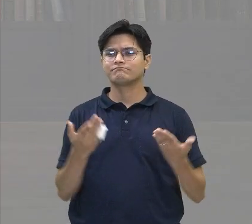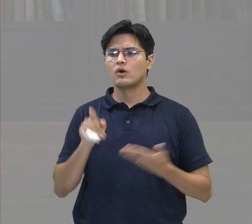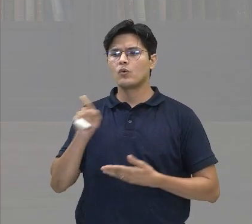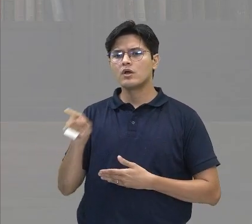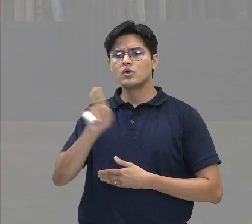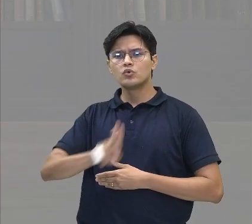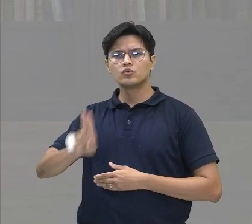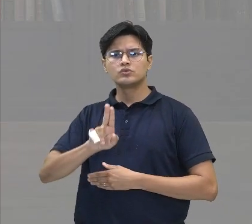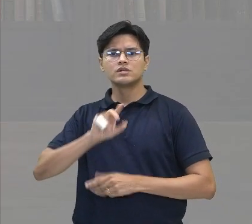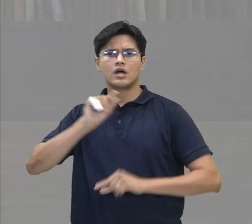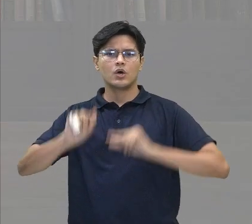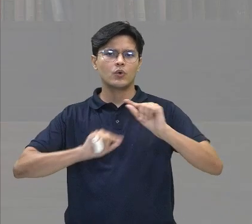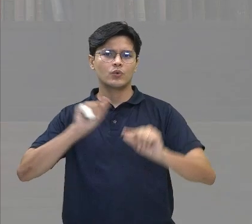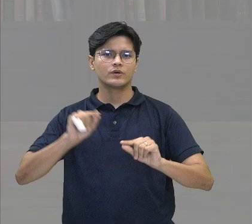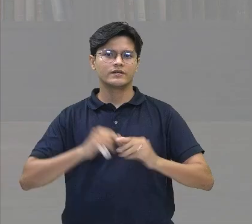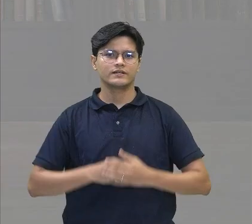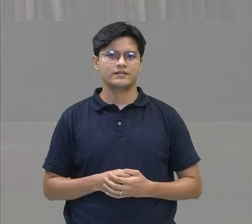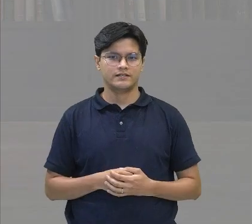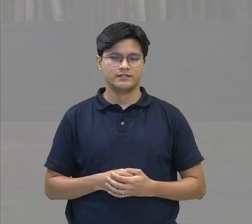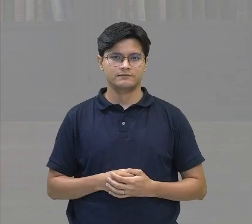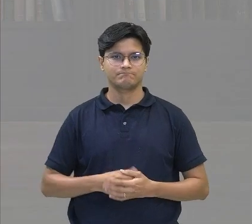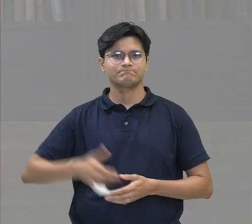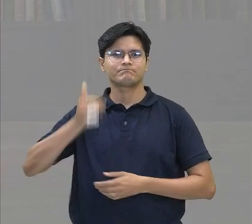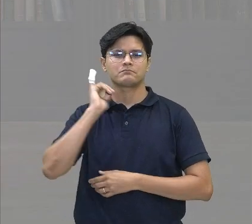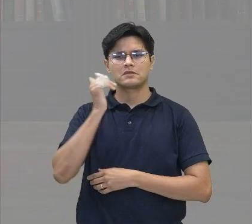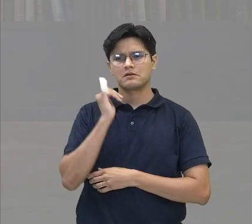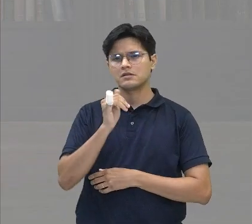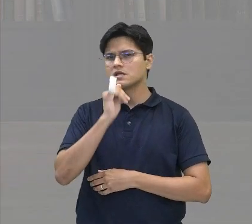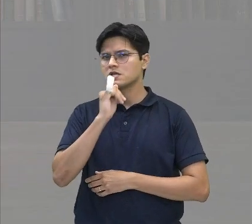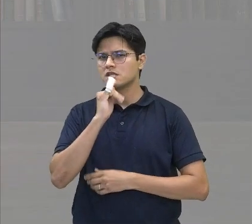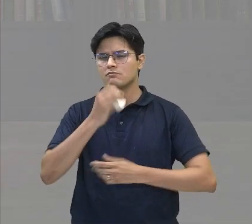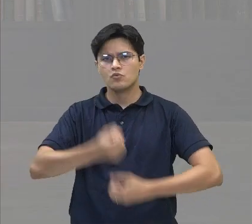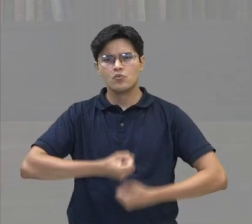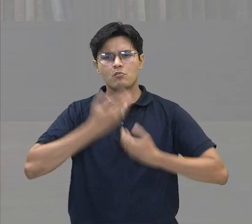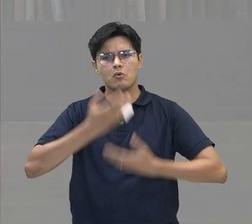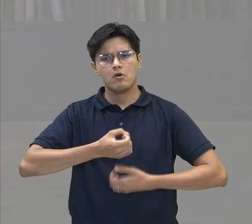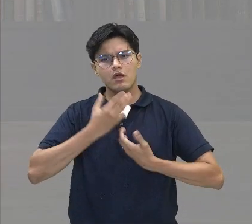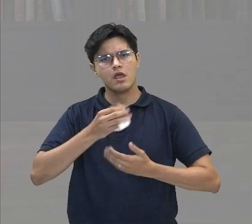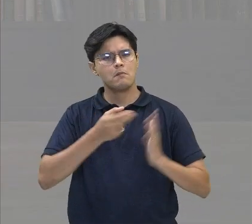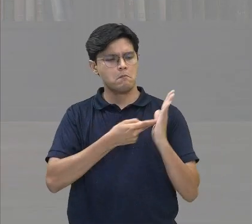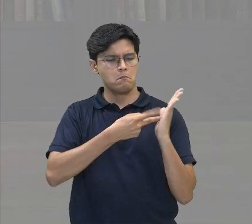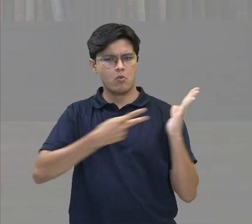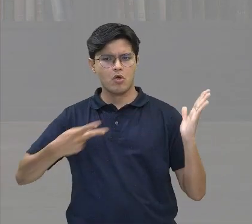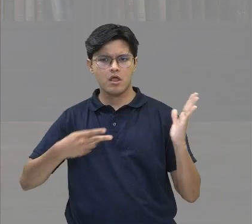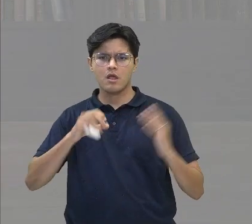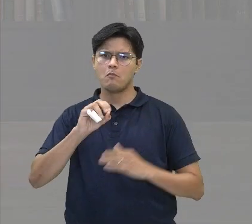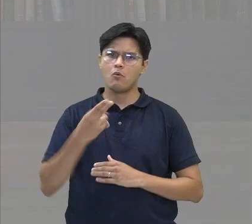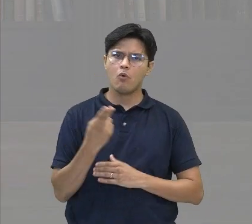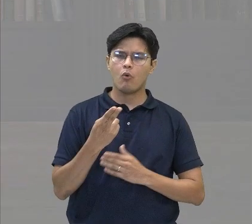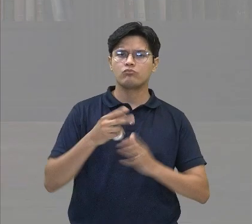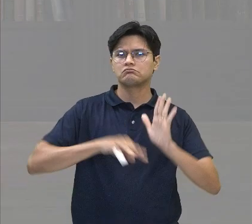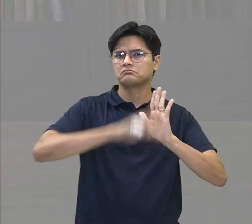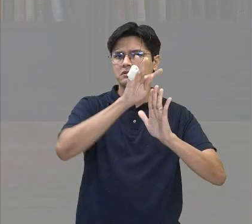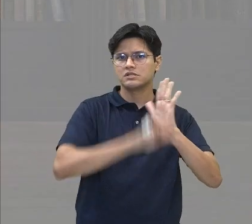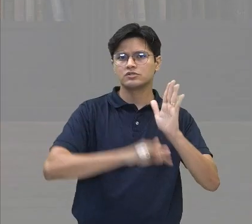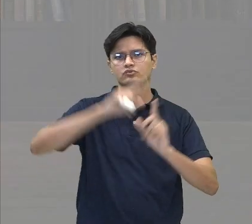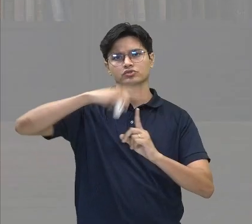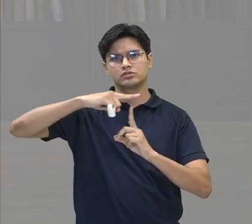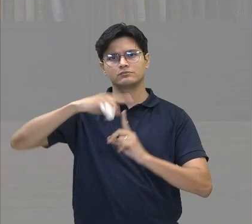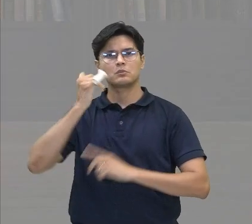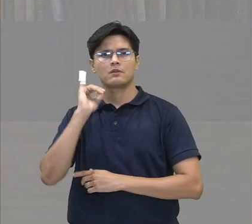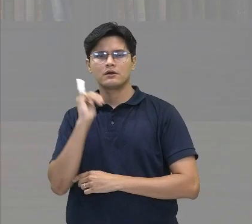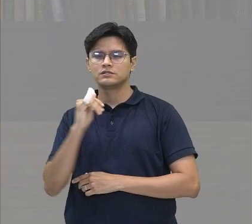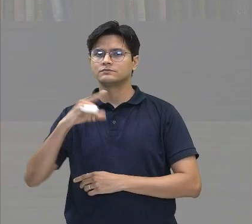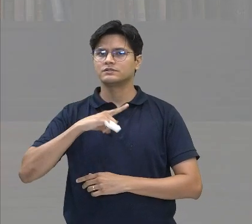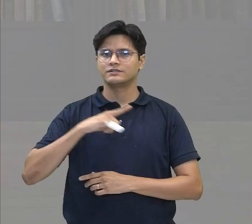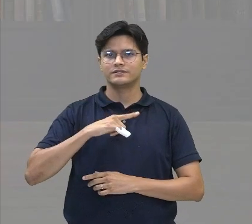essa narrativa. Pode ser em poema também, mas também geralmente em texto narrativo. A gente tem uma